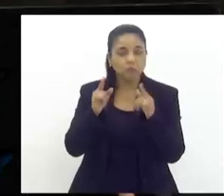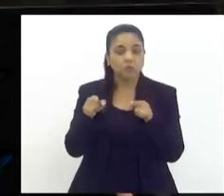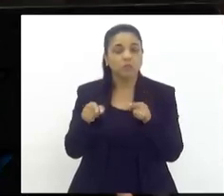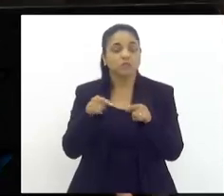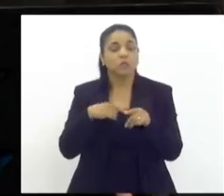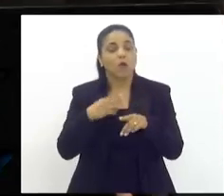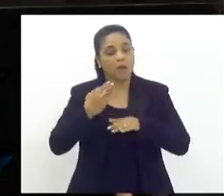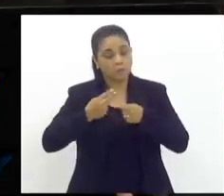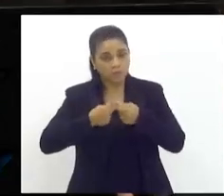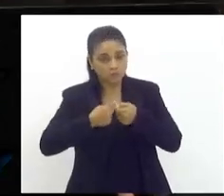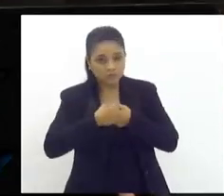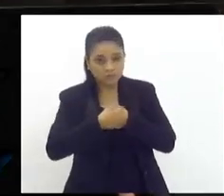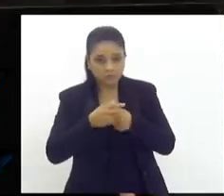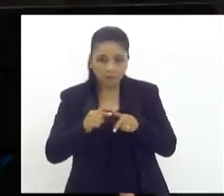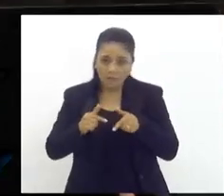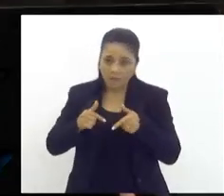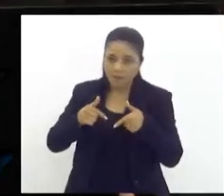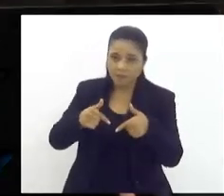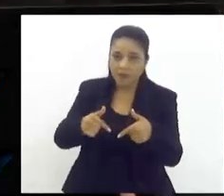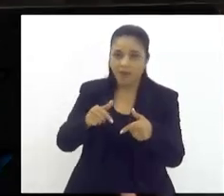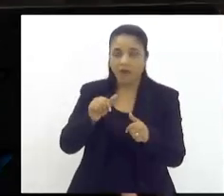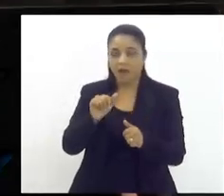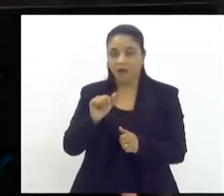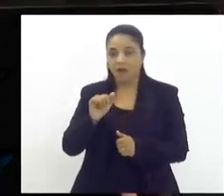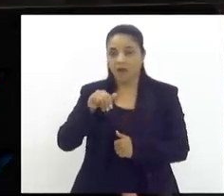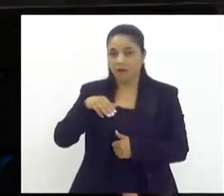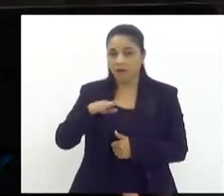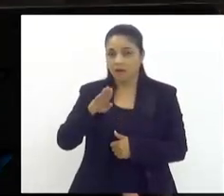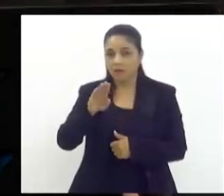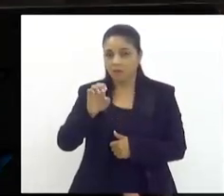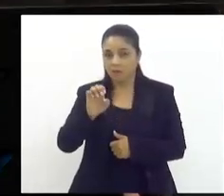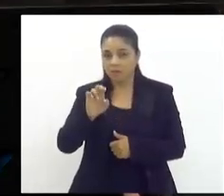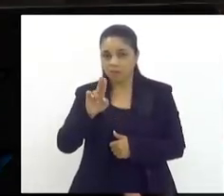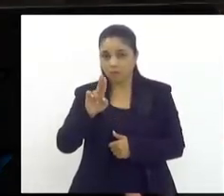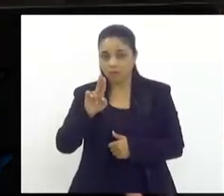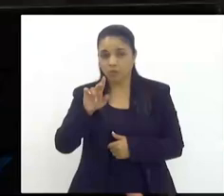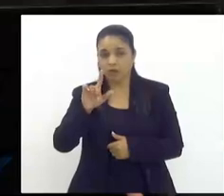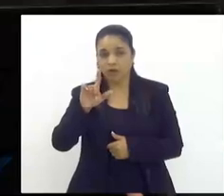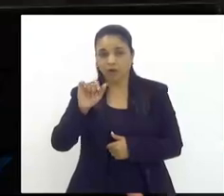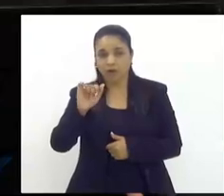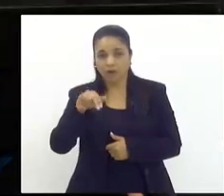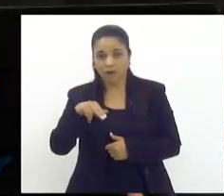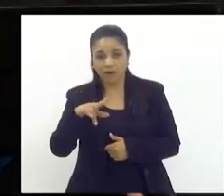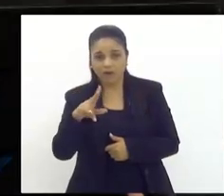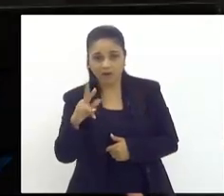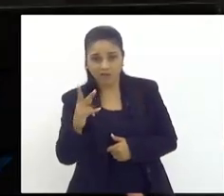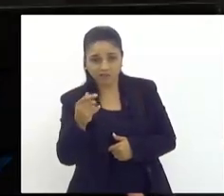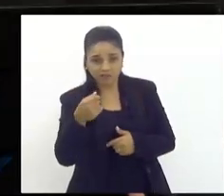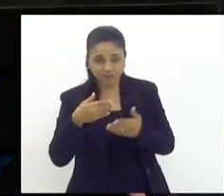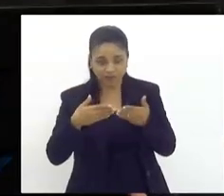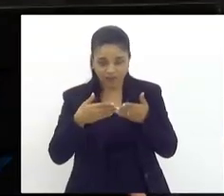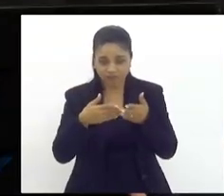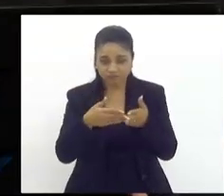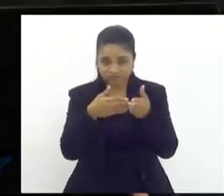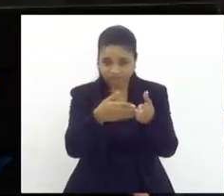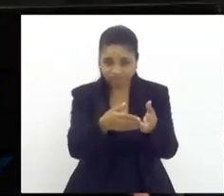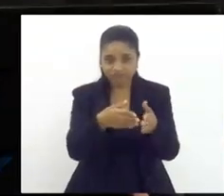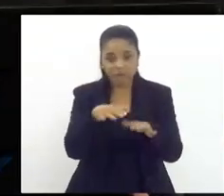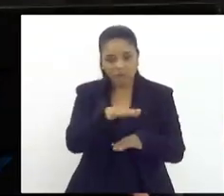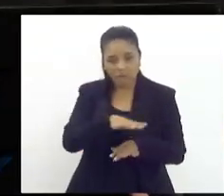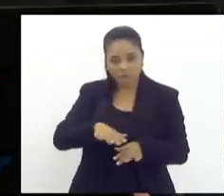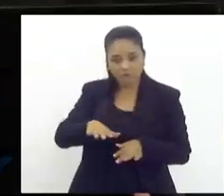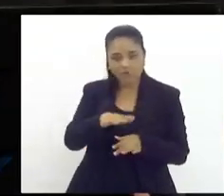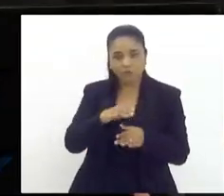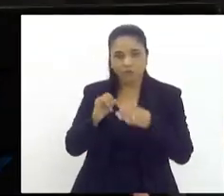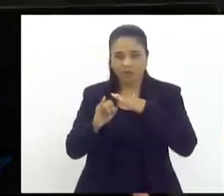pelo Município através da ambulância que atende as necessidades dos Ilhéus daquele morador da Ilha então